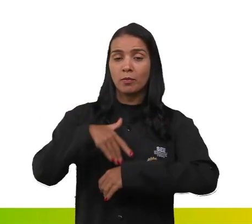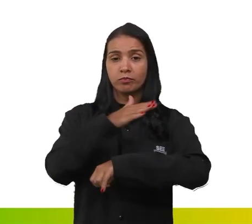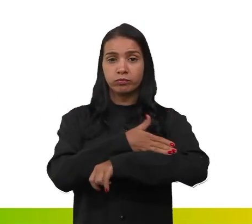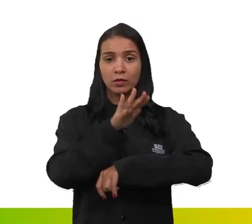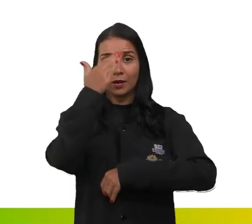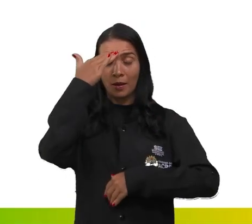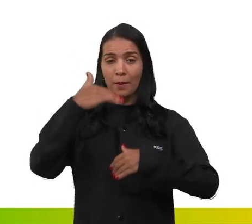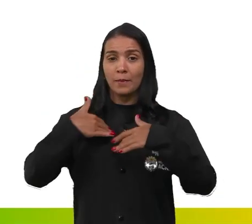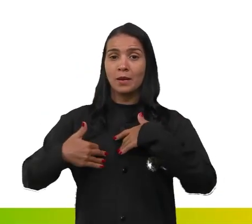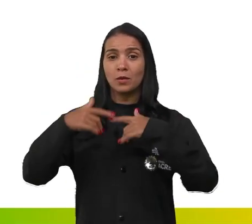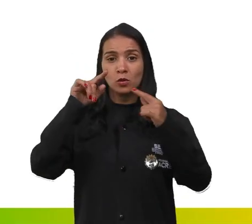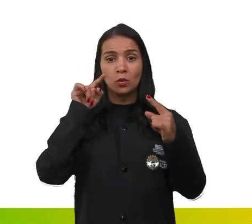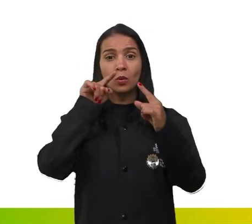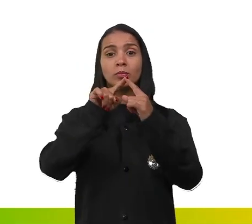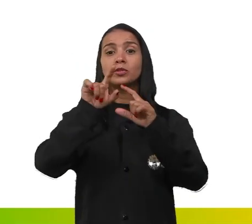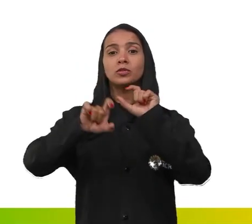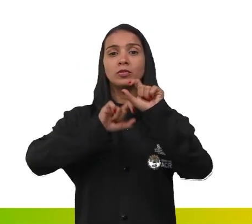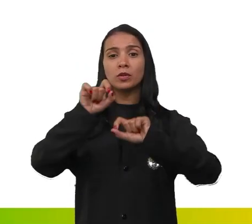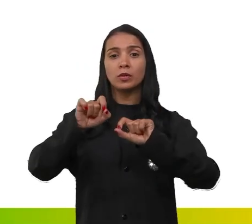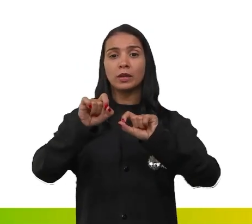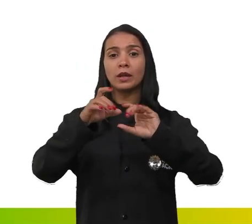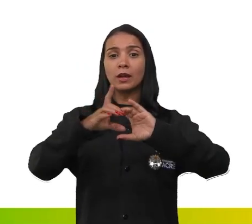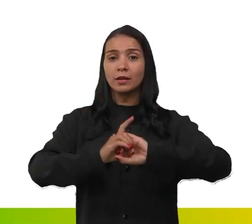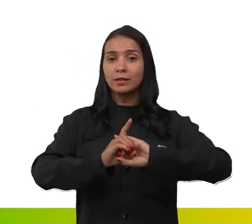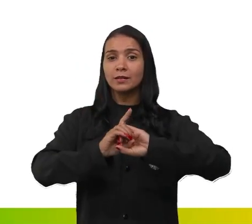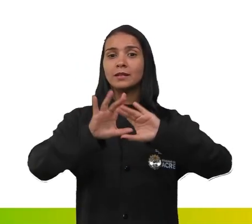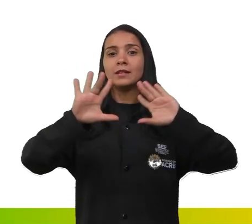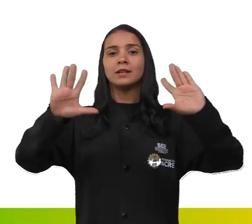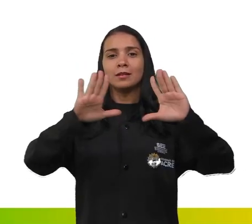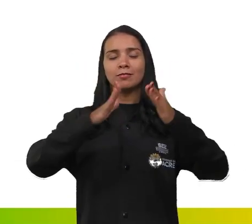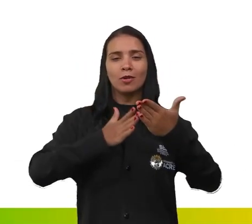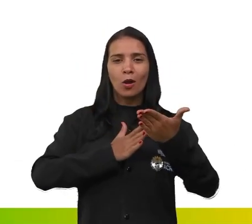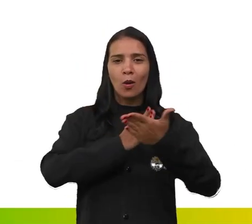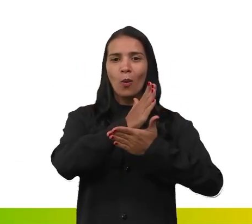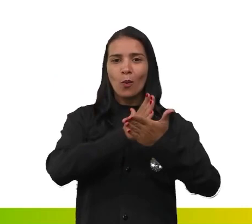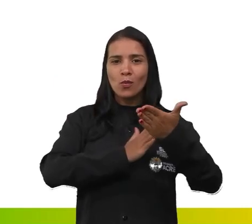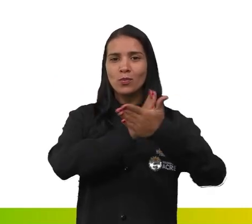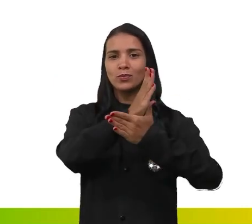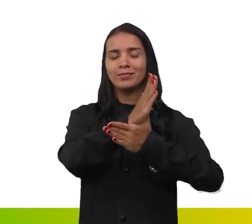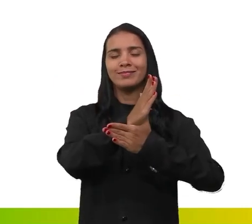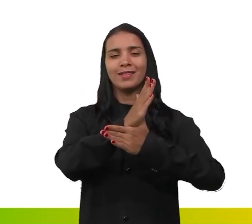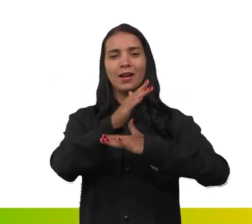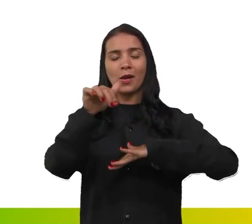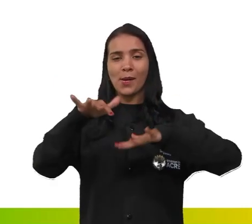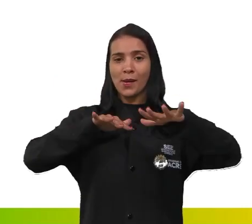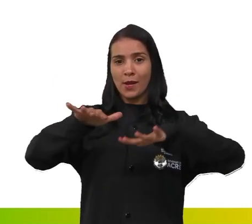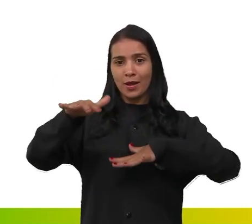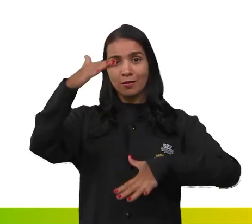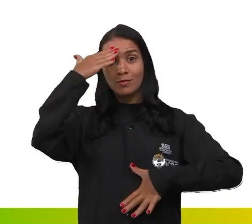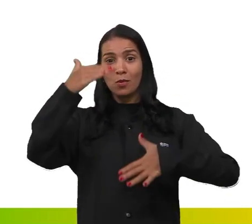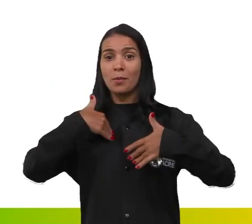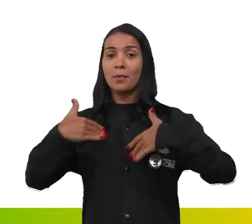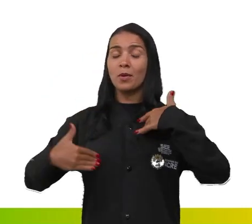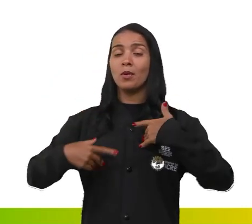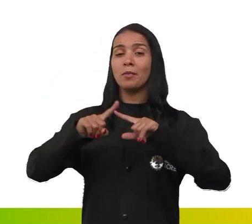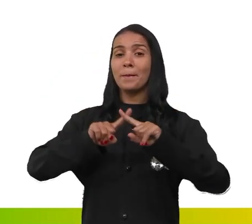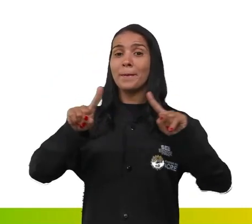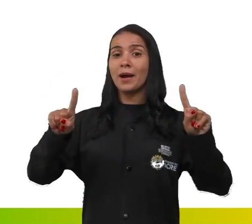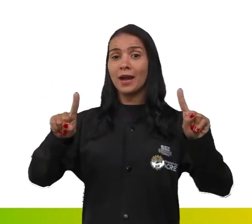buscam democratizar o acesso ao corpo em movimento. Entretanto, para que